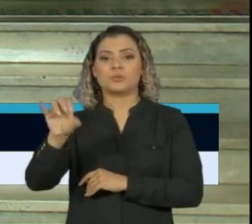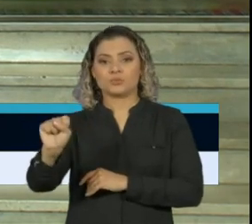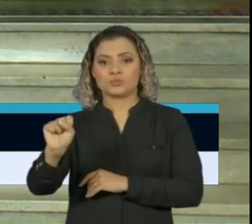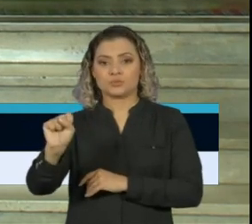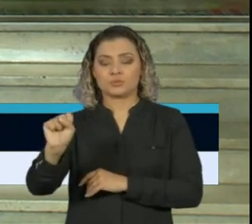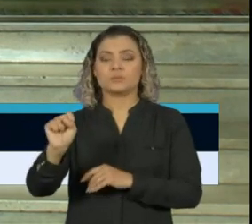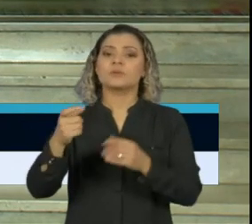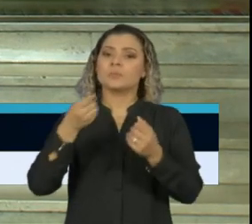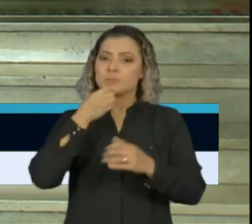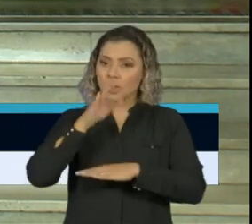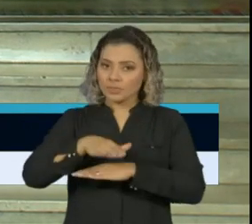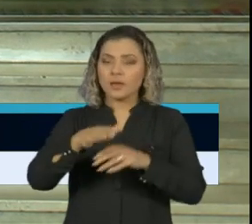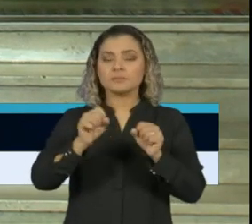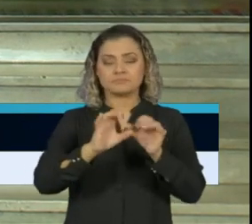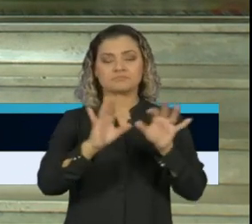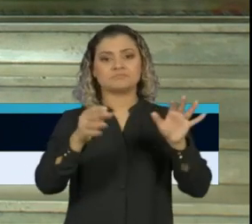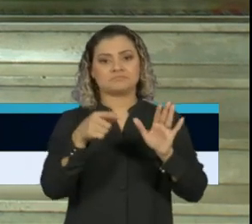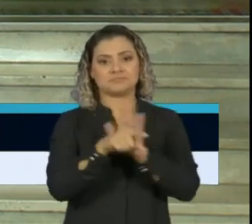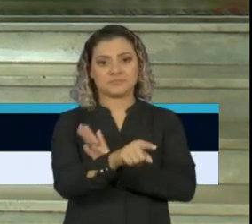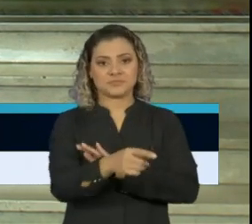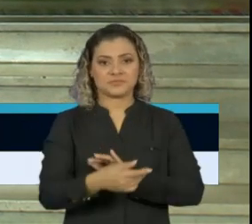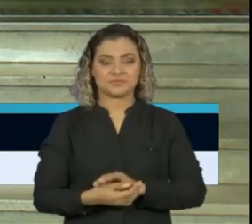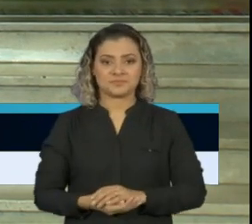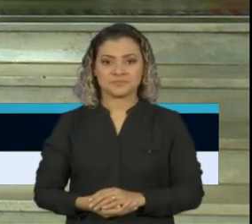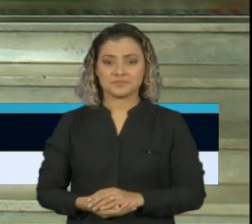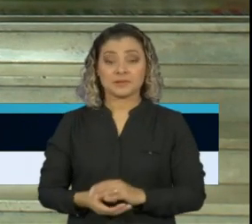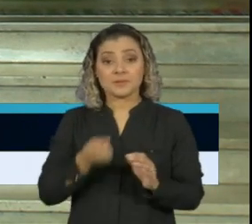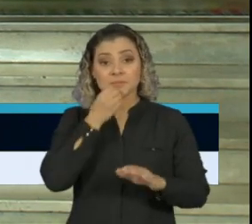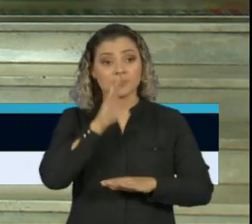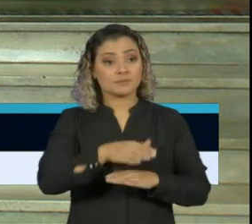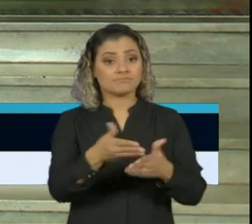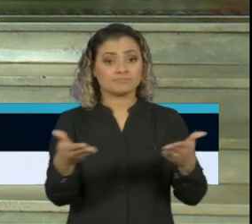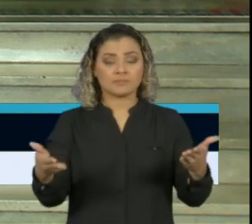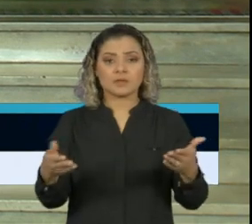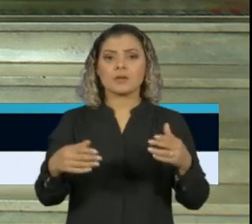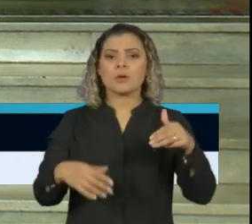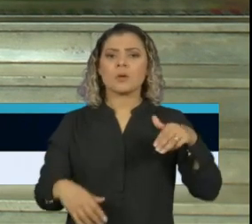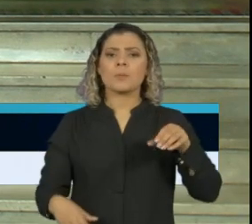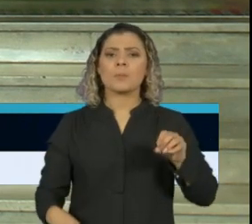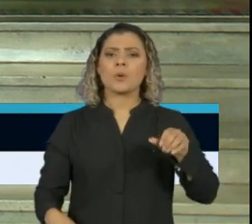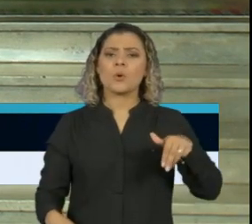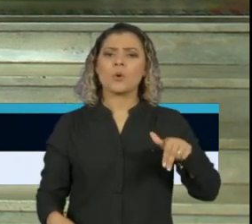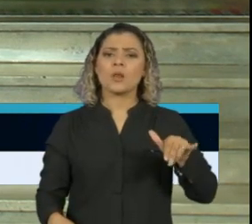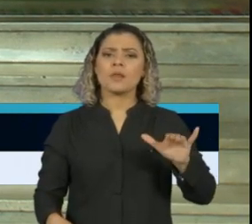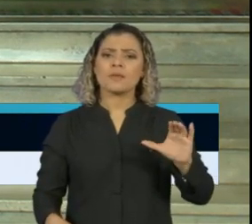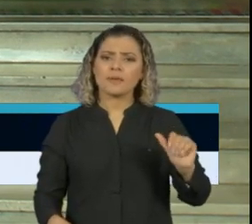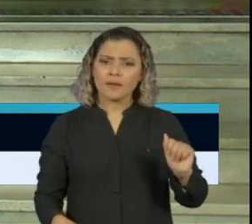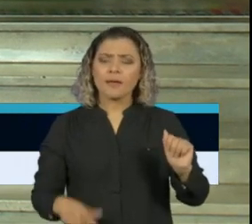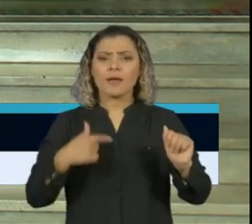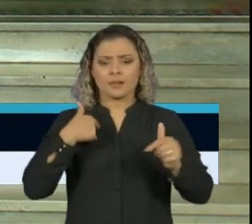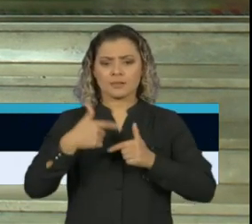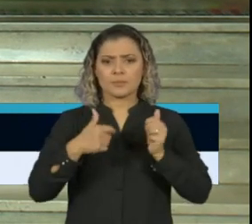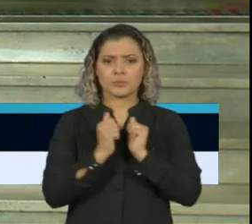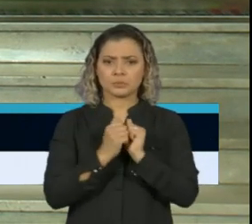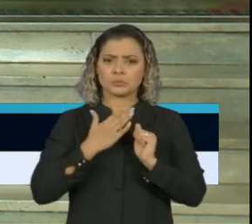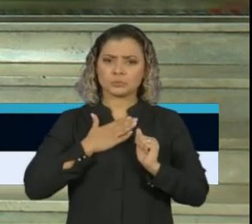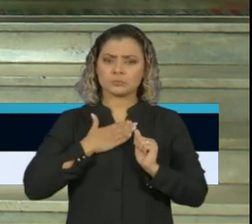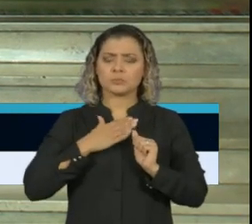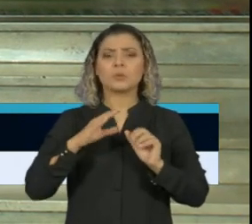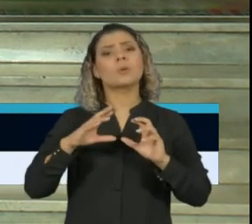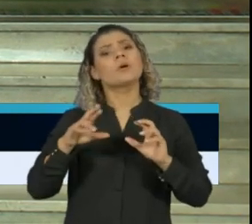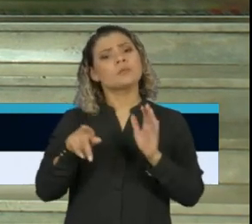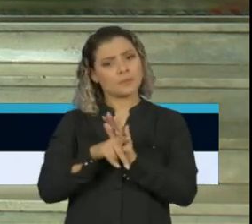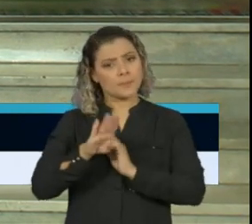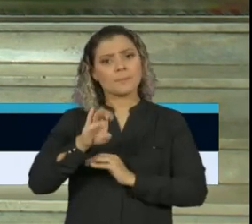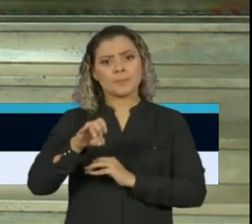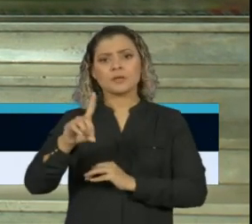tarde. Sua pergunta, por favor. Boa tarde a todos. Governador, a Mônica Bergamo, que é colunista lá do Band News TV, também trouxe a informação hoje que o